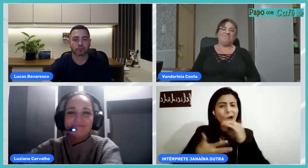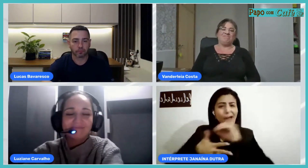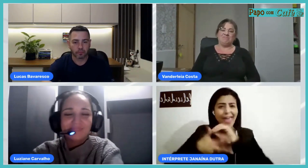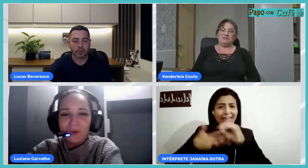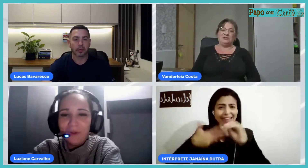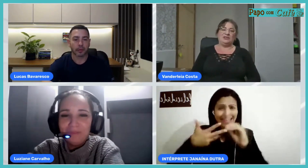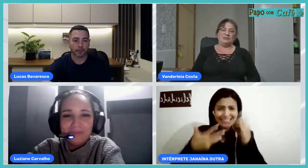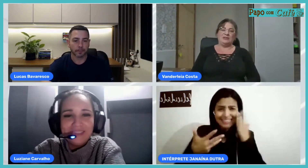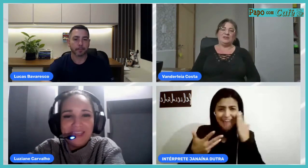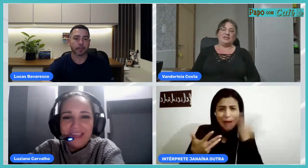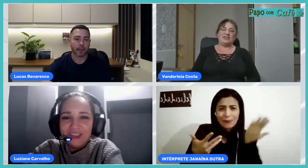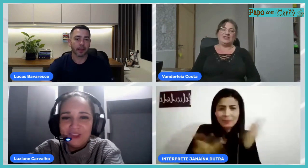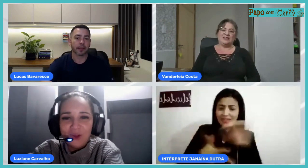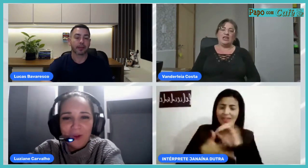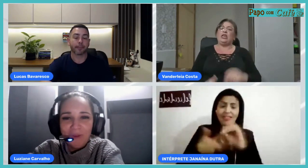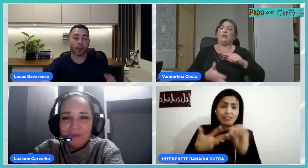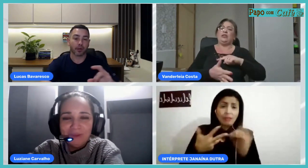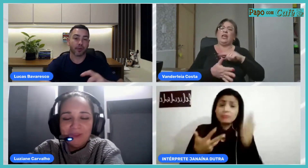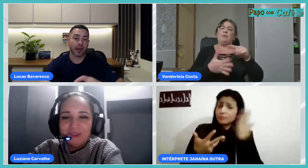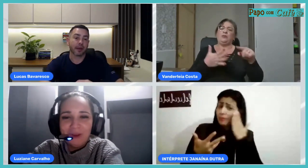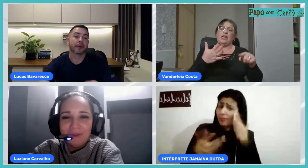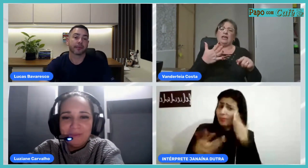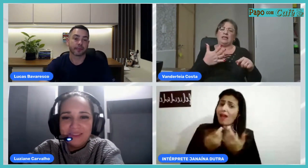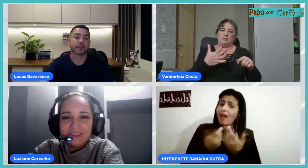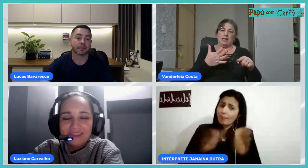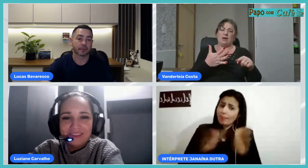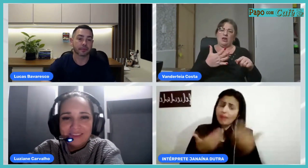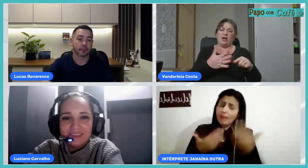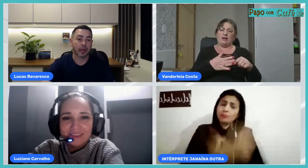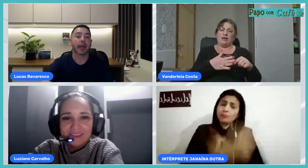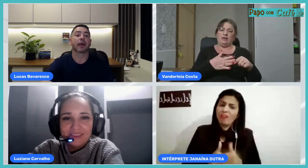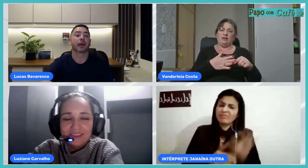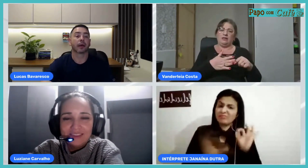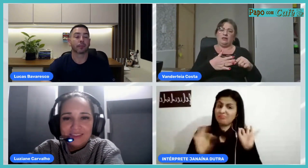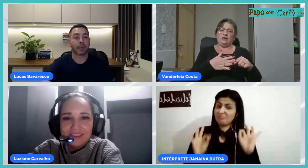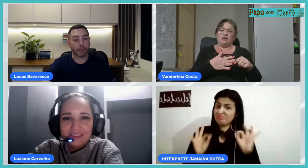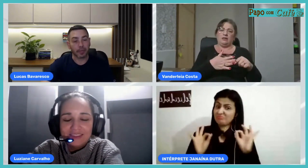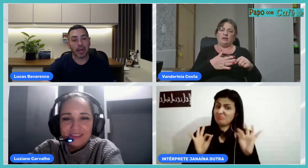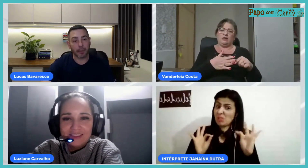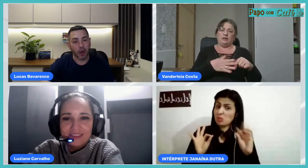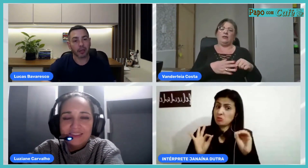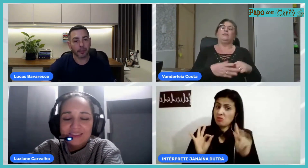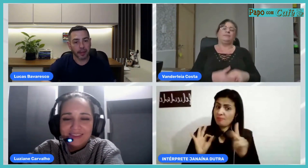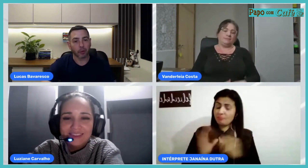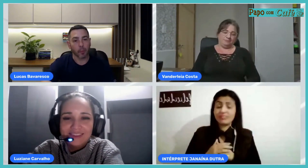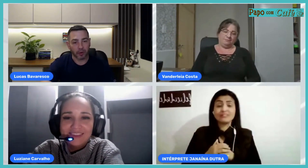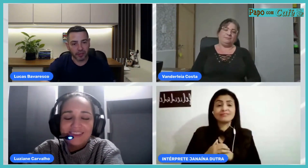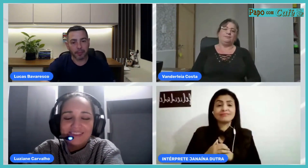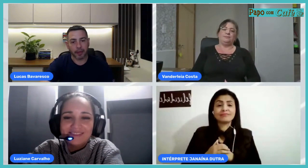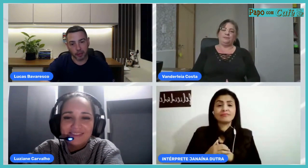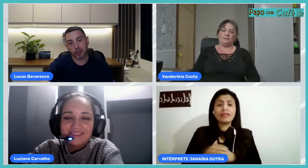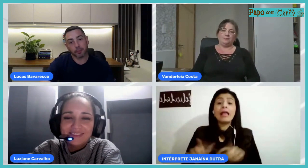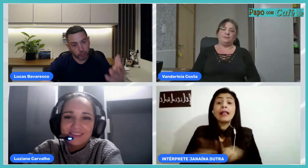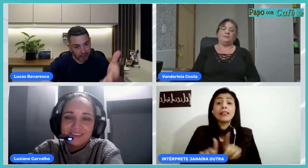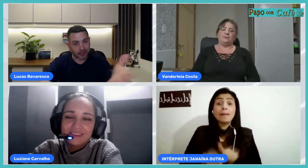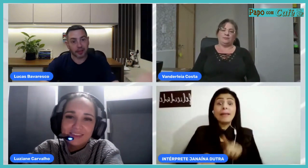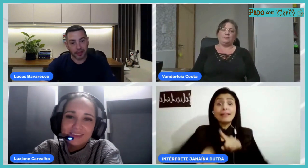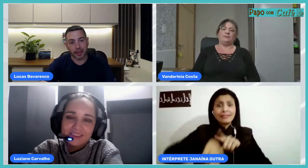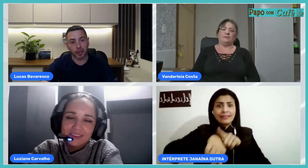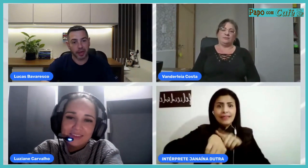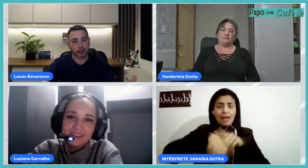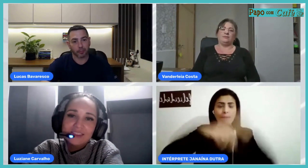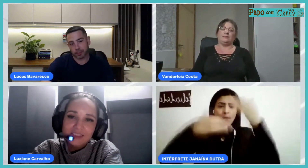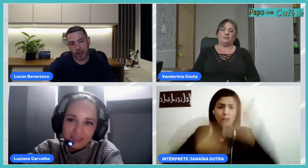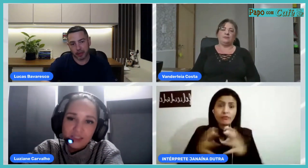show. Top, Muito bom né? isso. Top. E o tempo dela também é maior, né? O tempo dela é maior também, comprovadamente, porque